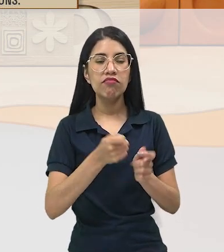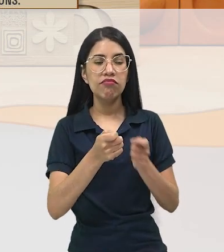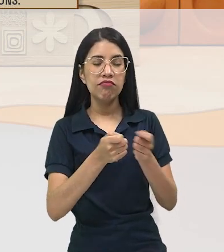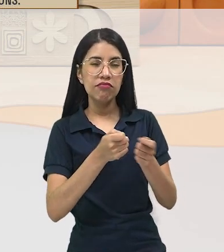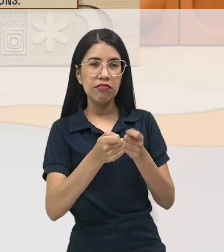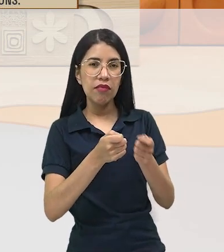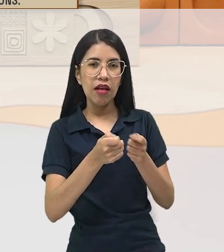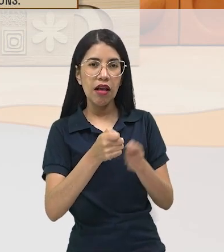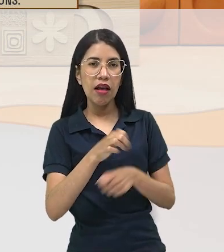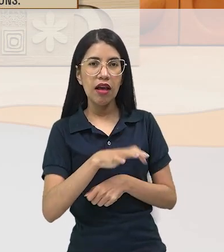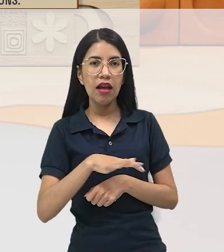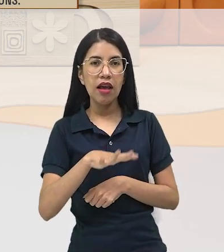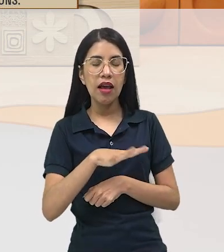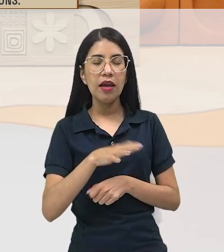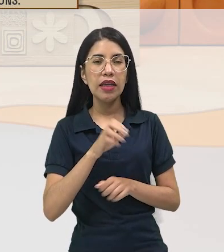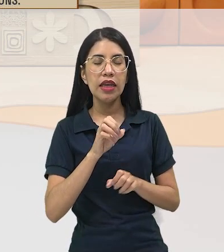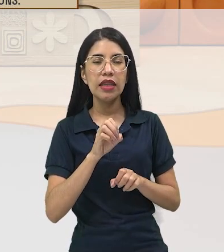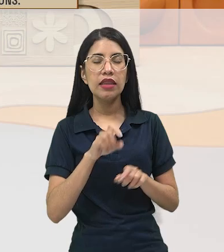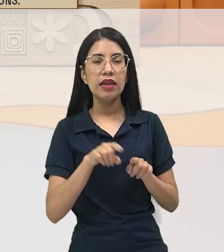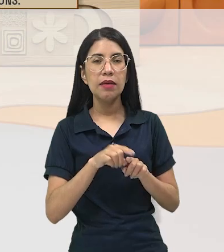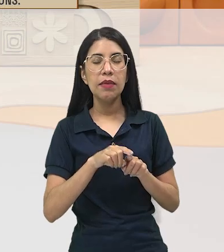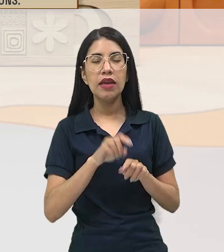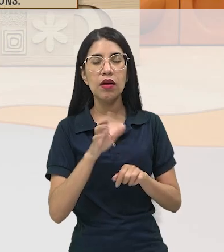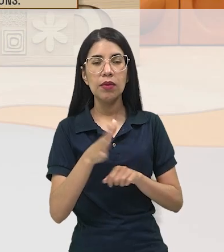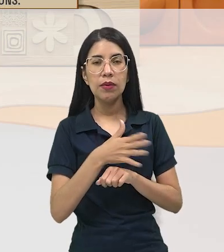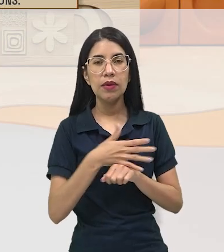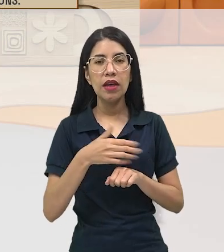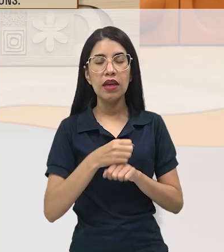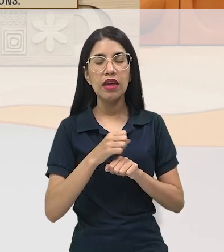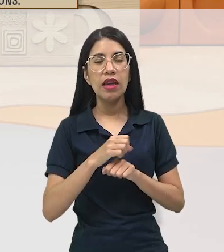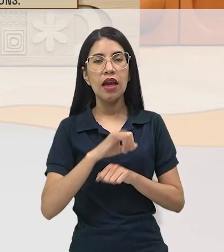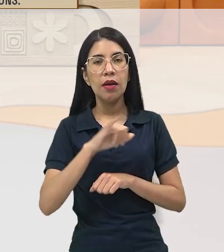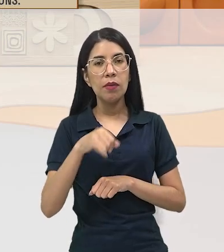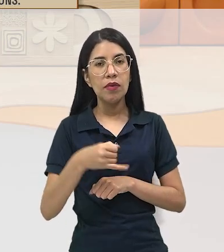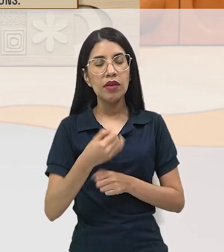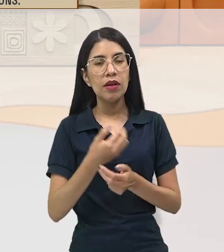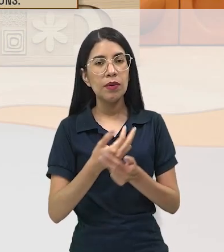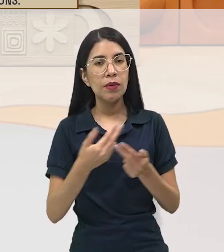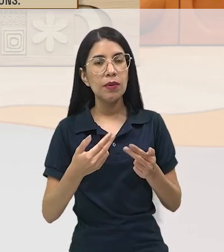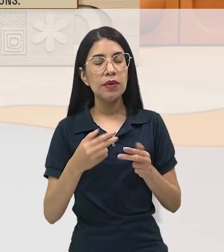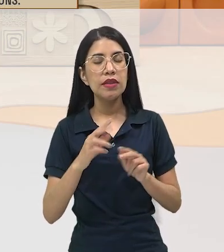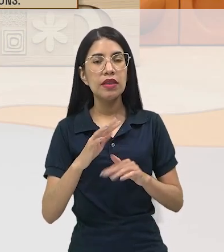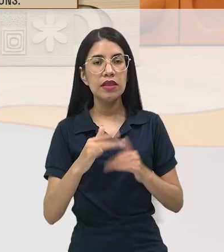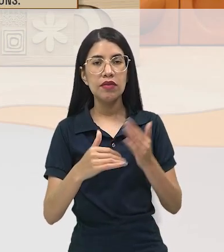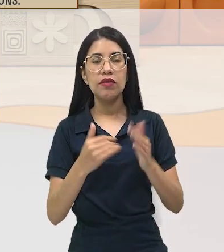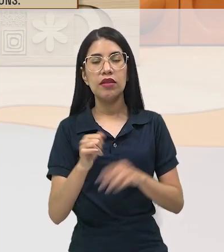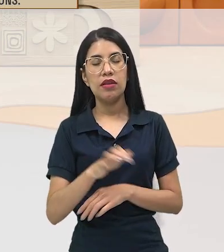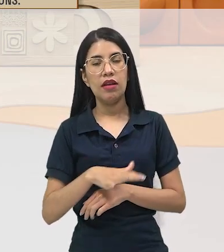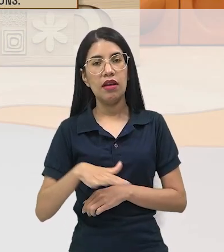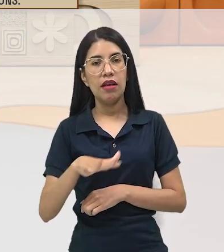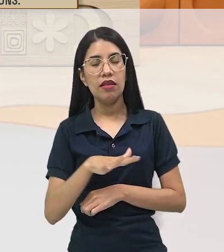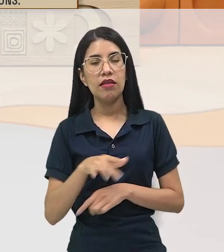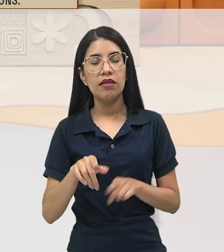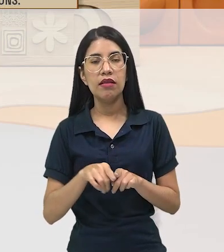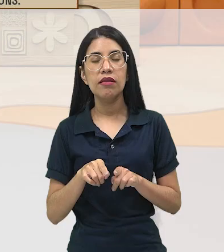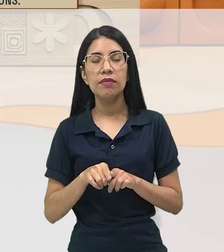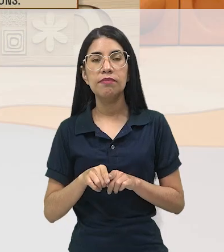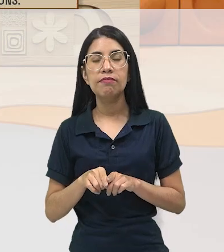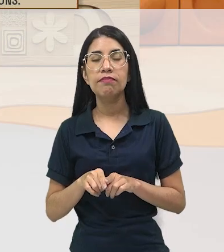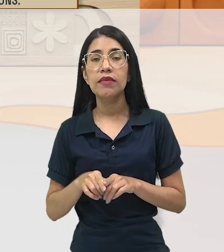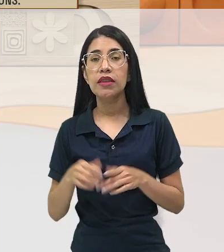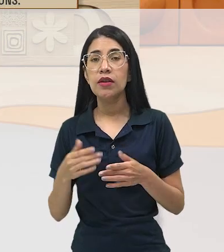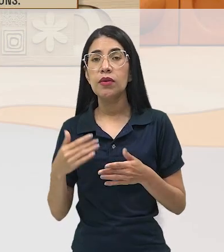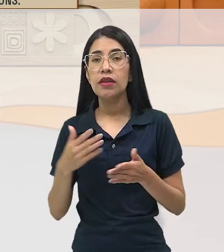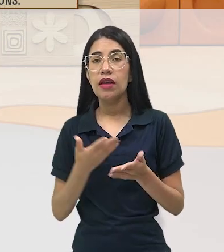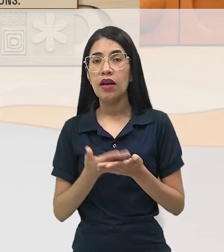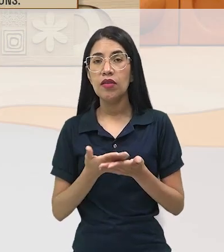território com a sua forma de colonização e ali exploraram de alguma forma e desenvolveram aquele território. E a gente vai então, ao longo